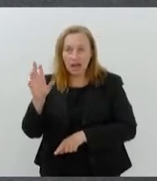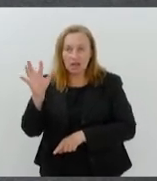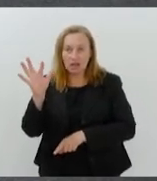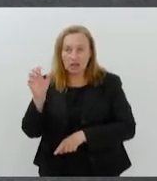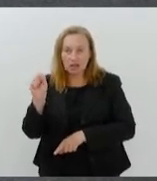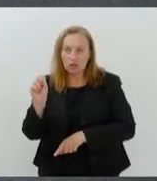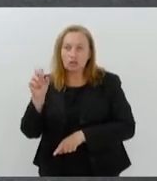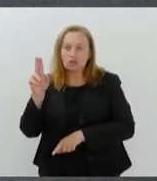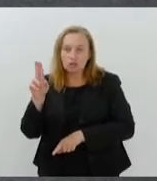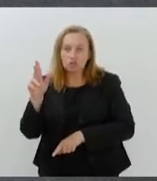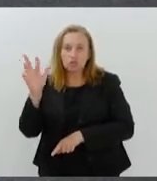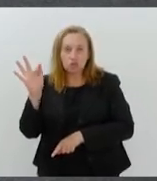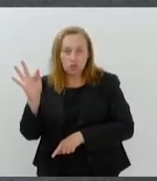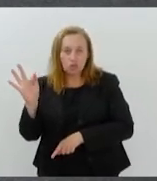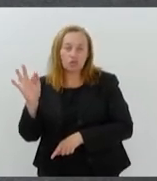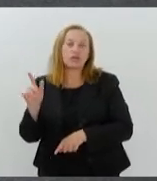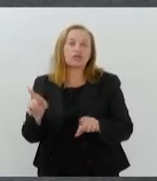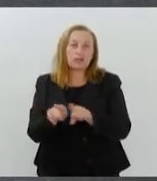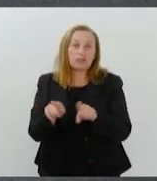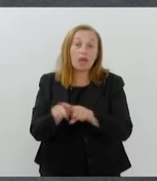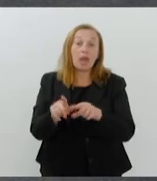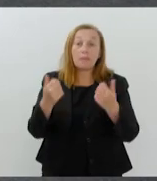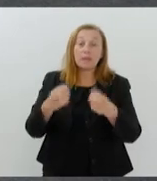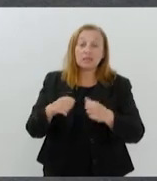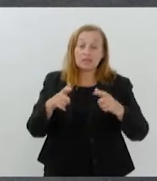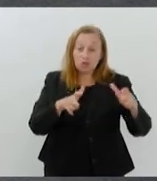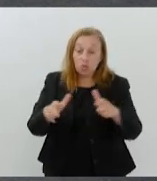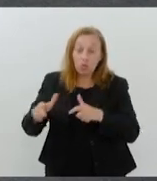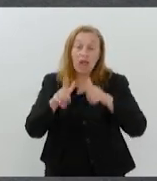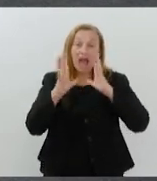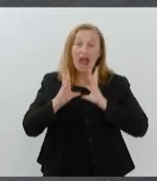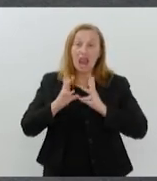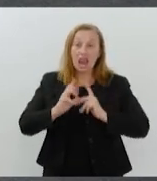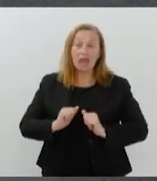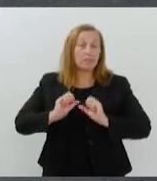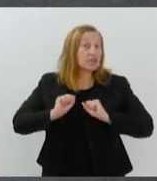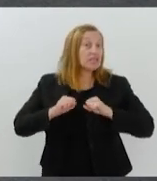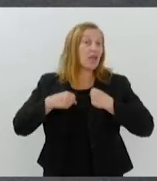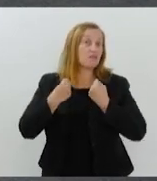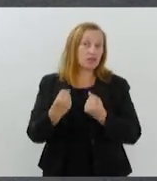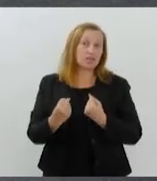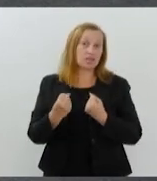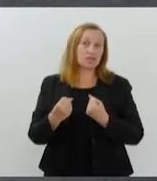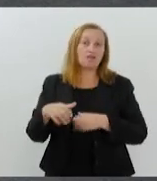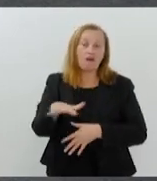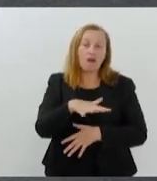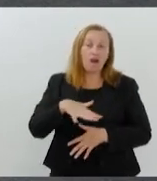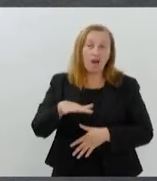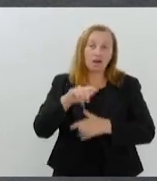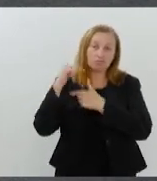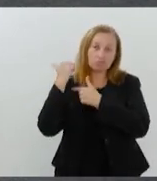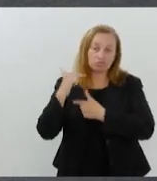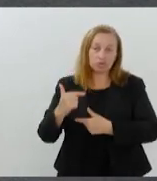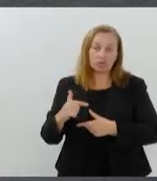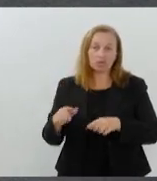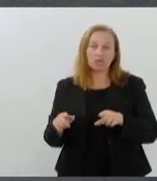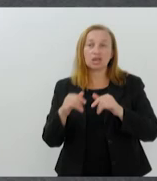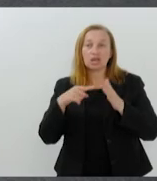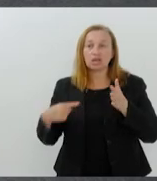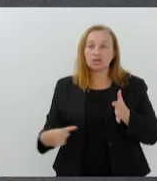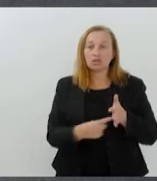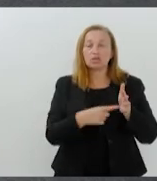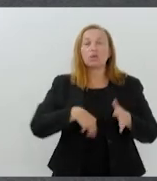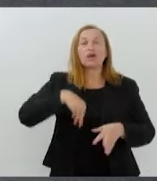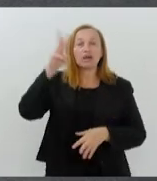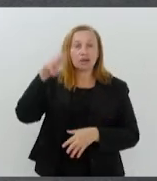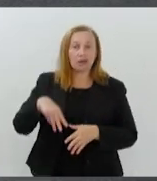a praia limpa, a montanha limpa, e acabam defendendo as unidades de conservação e denunciando quem